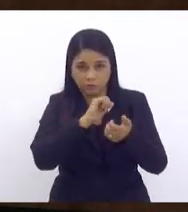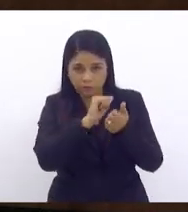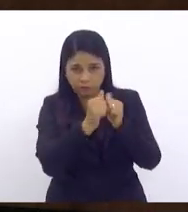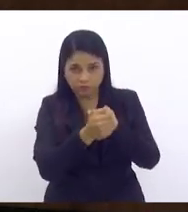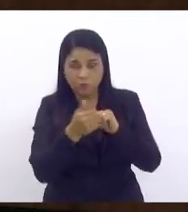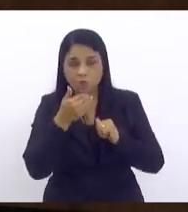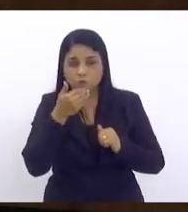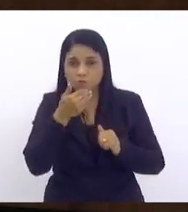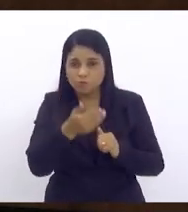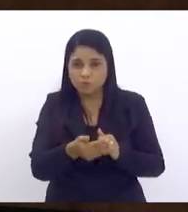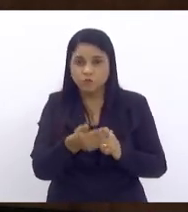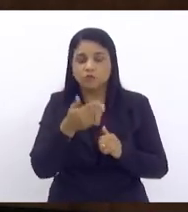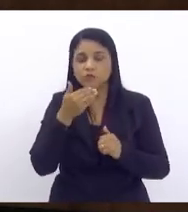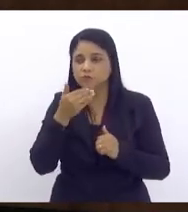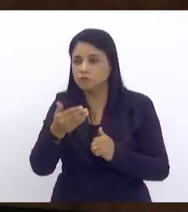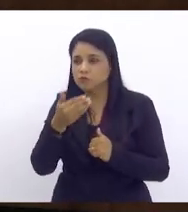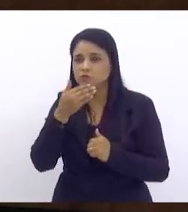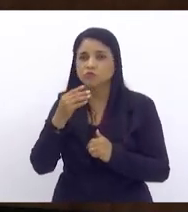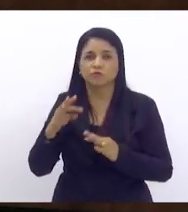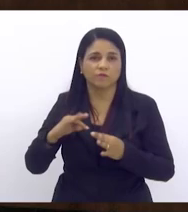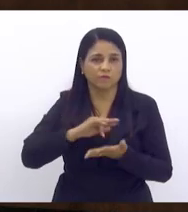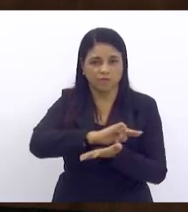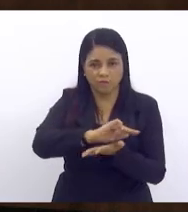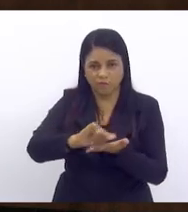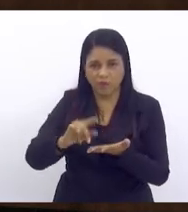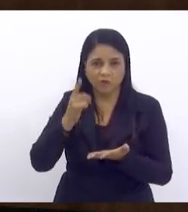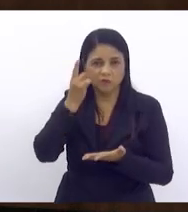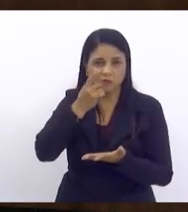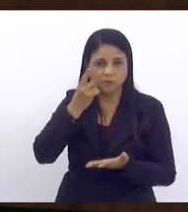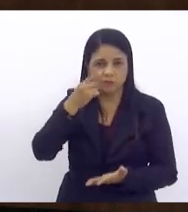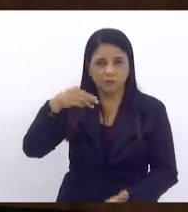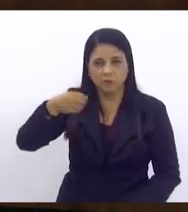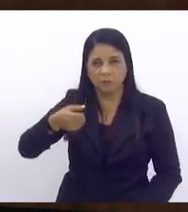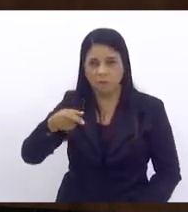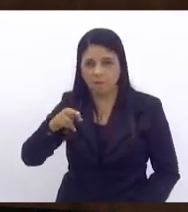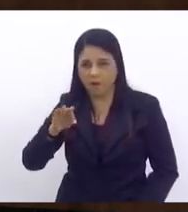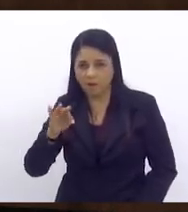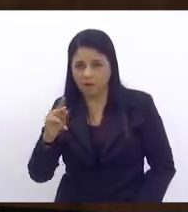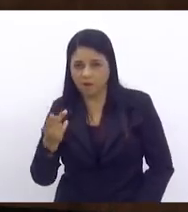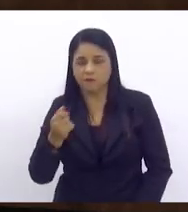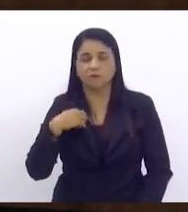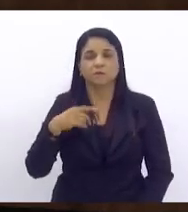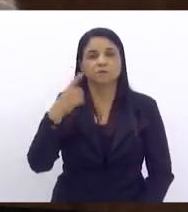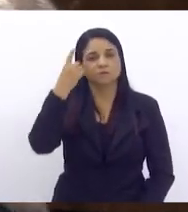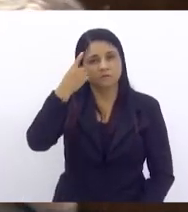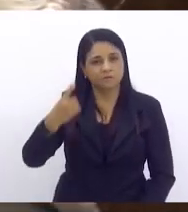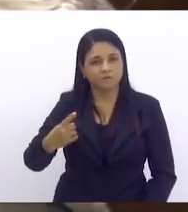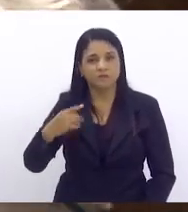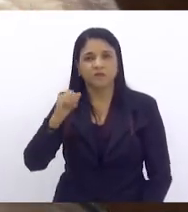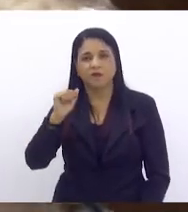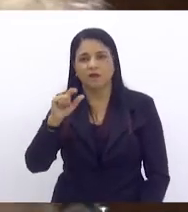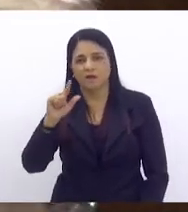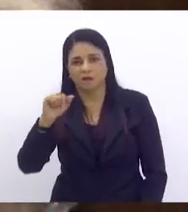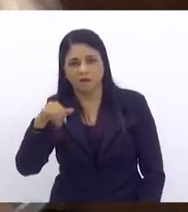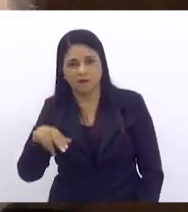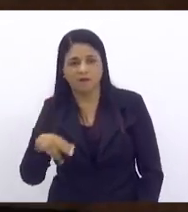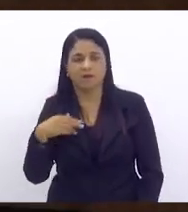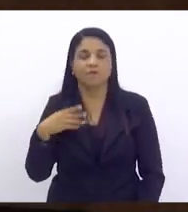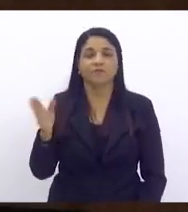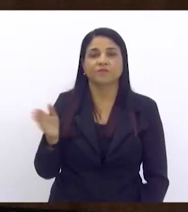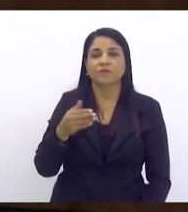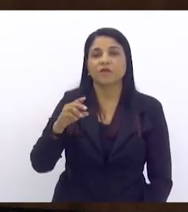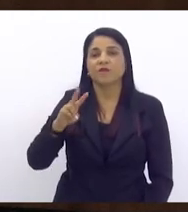pedido de vários deputados, deputada Marta Rocha, deputada Dani Monteiro, deputada Alan Lopes, deputado Léo